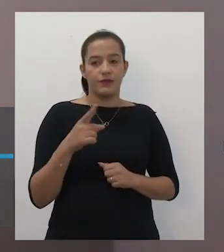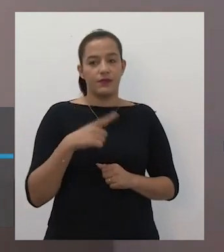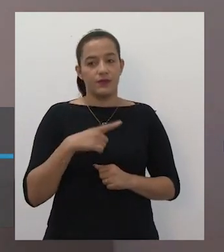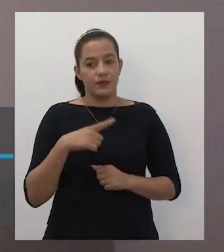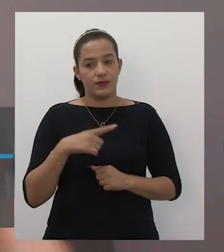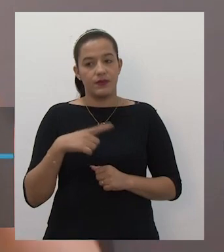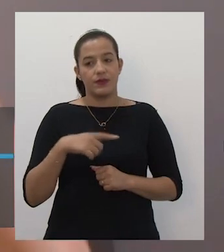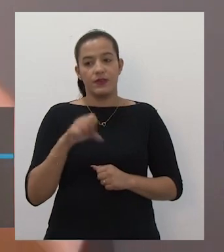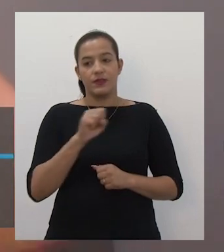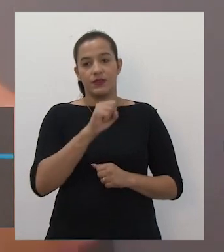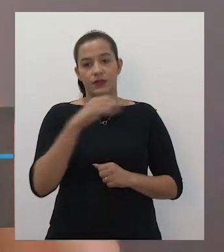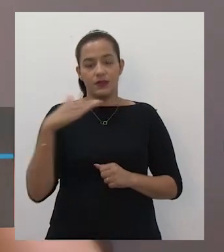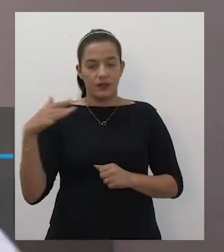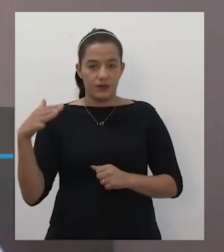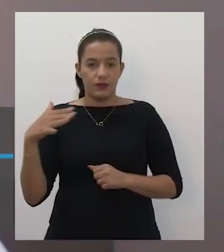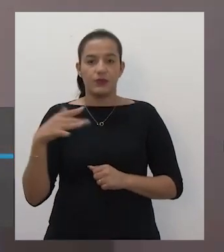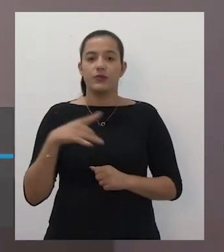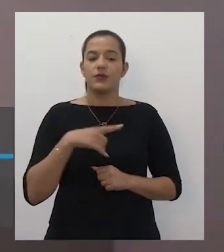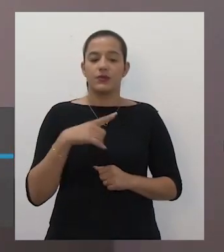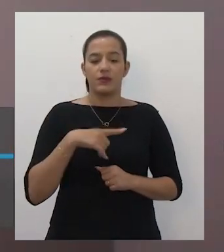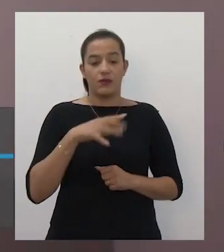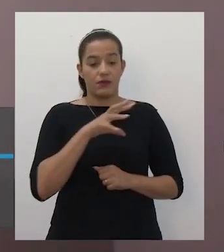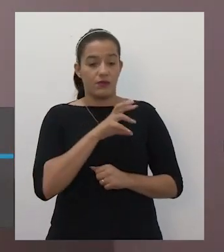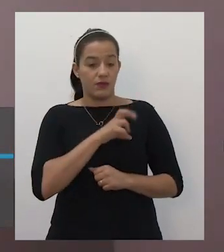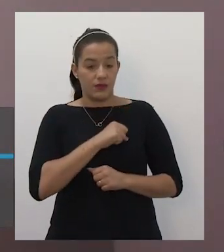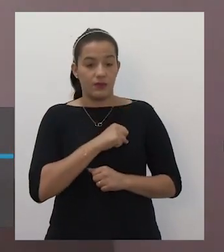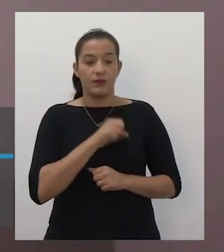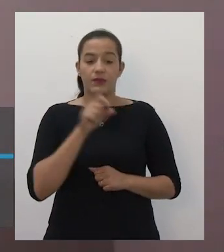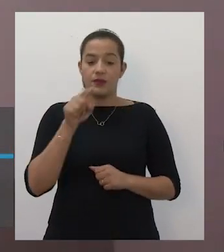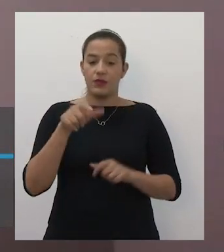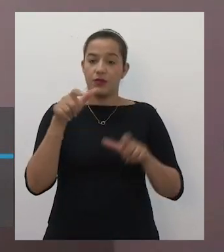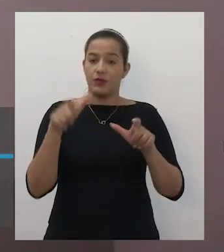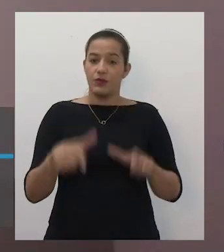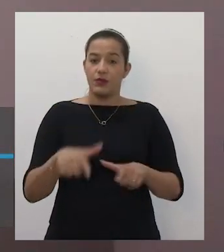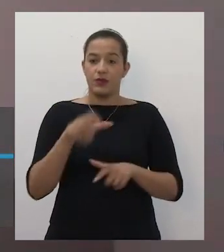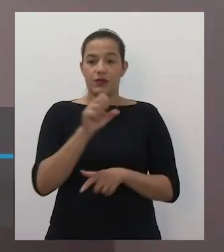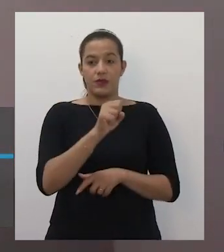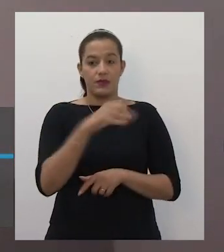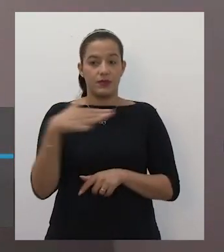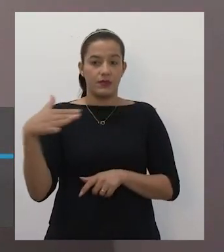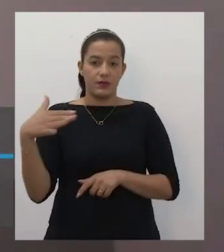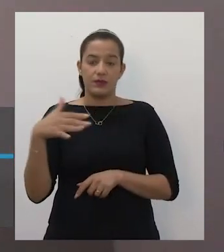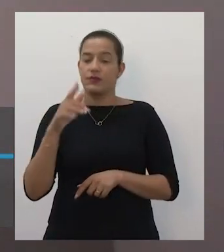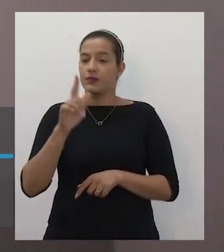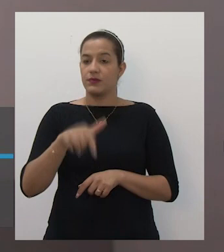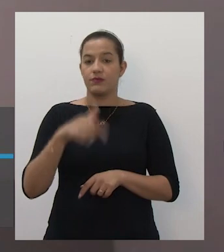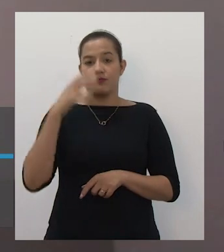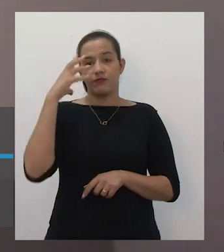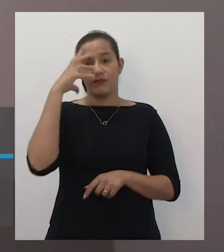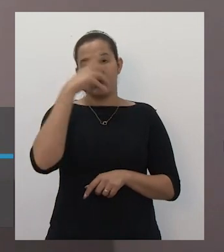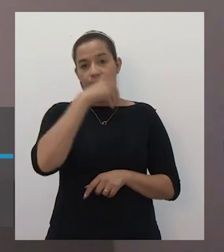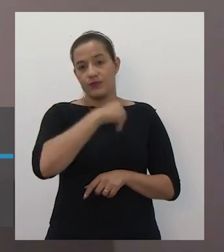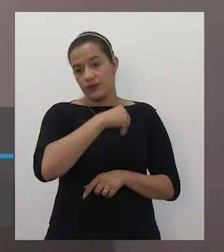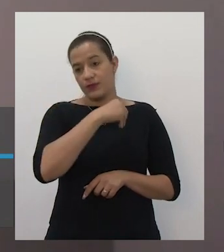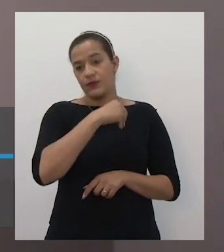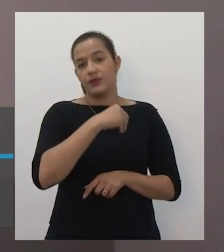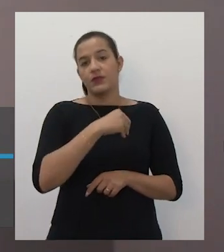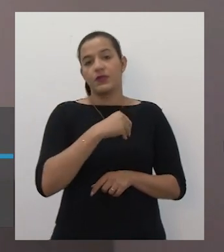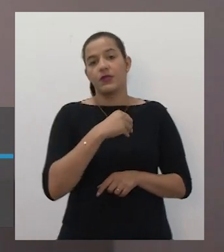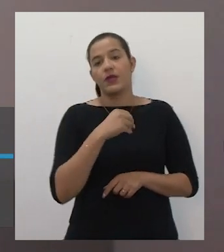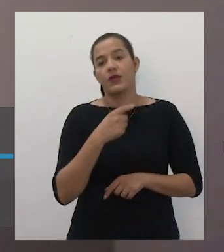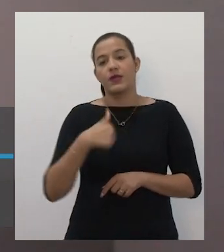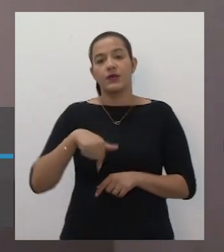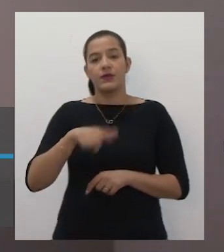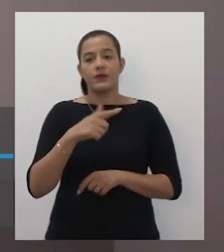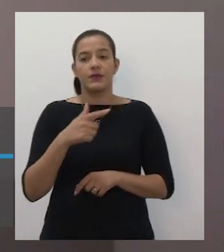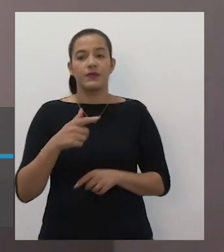essa cidade. Santos tem uma beleza, realmente a gente pode